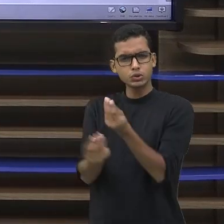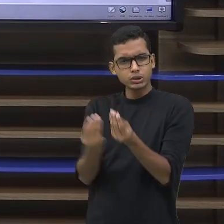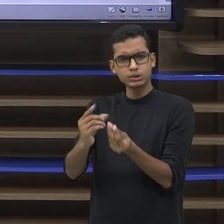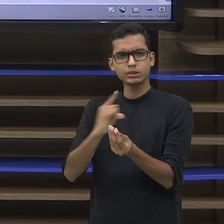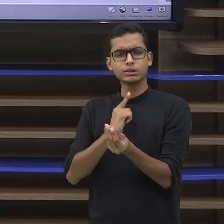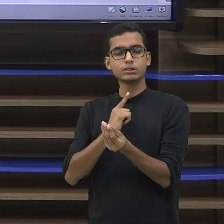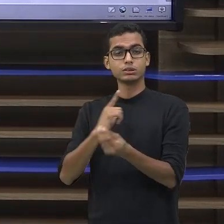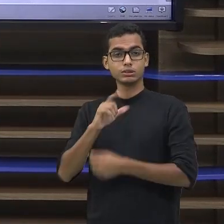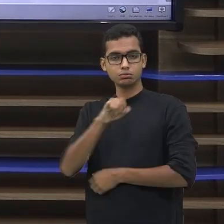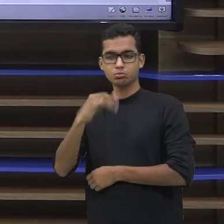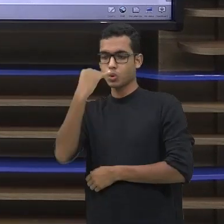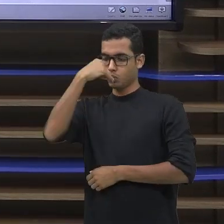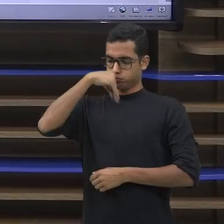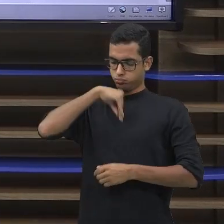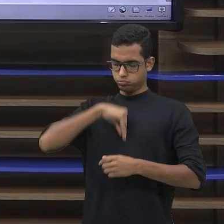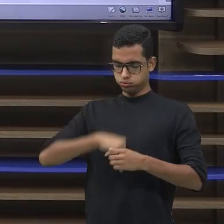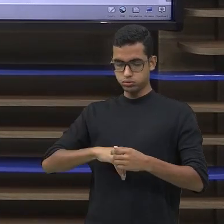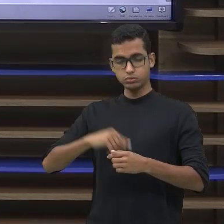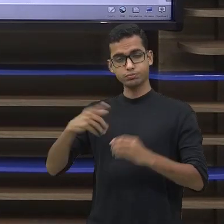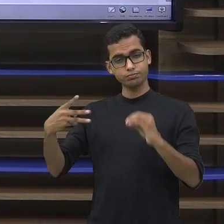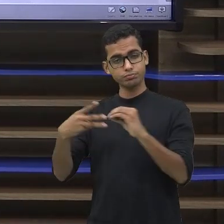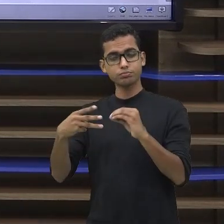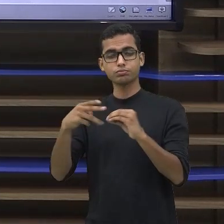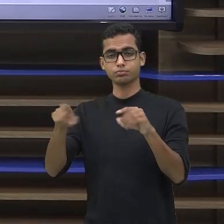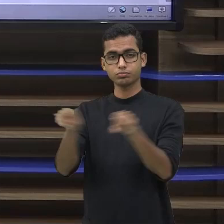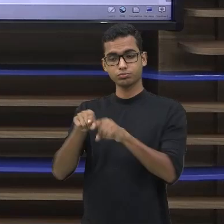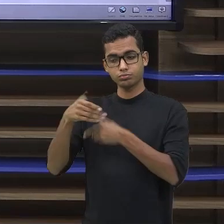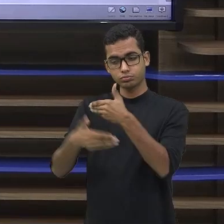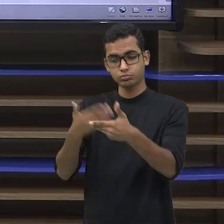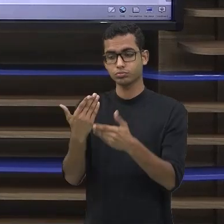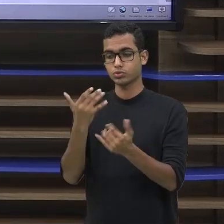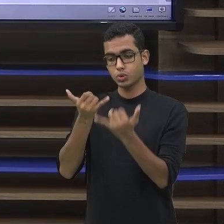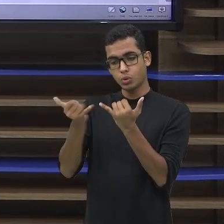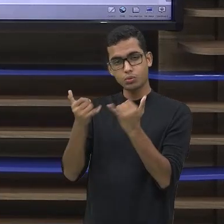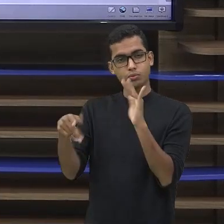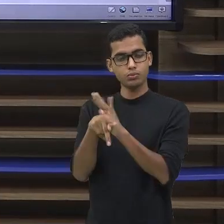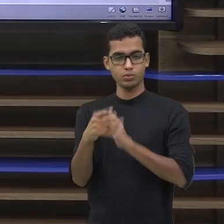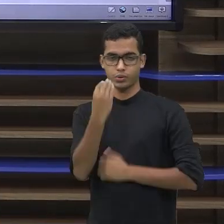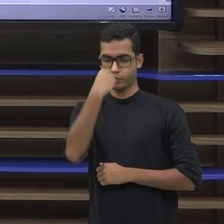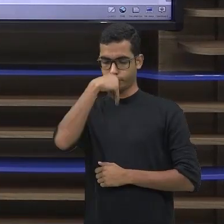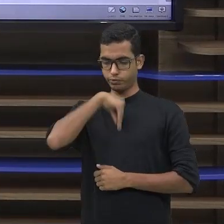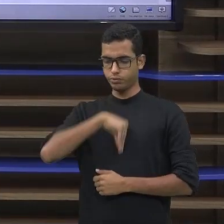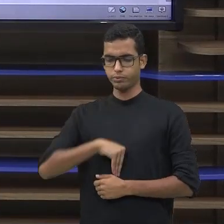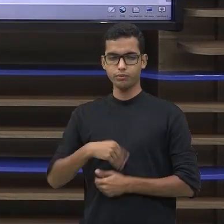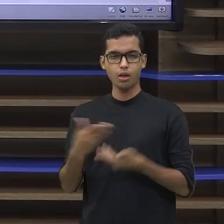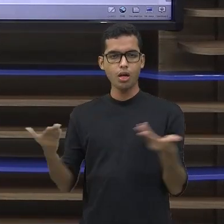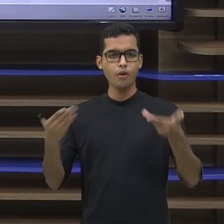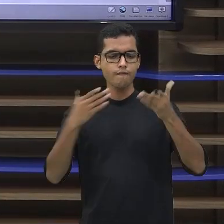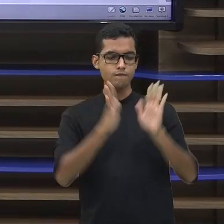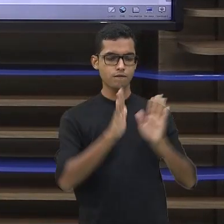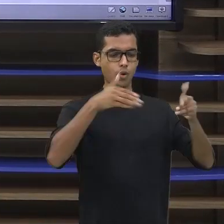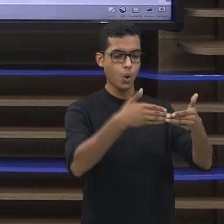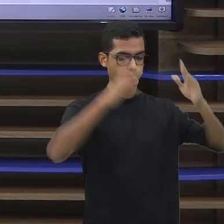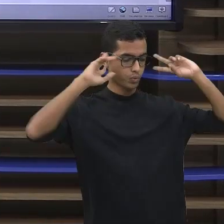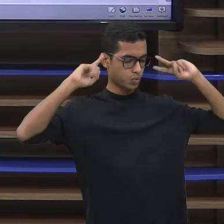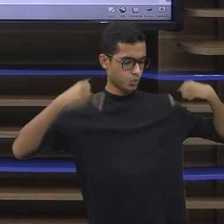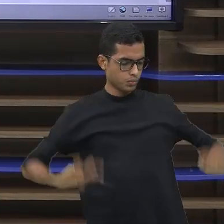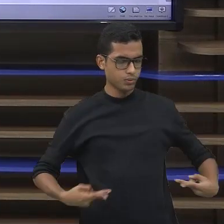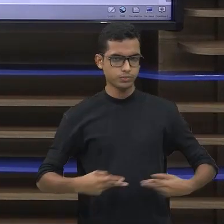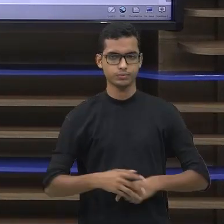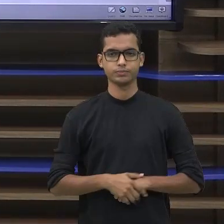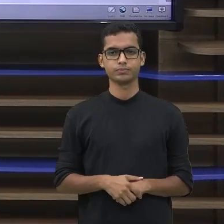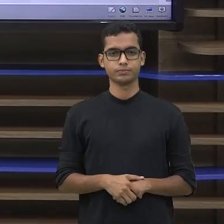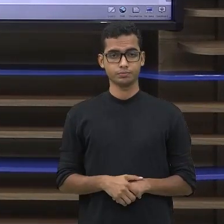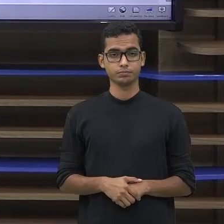sistema digestório, se tem células digestivas. Agora a gente vai focar para os seres humanos, tá bom? Vamos falar agora só